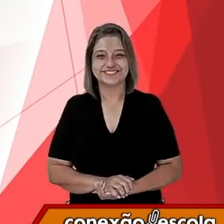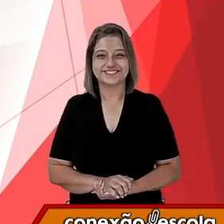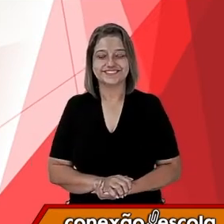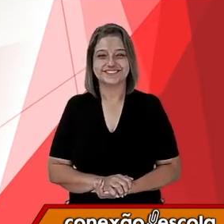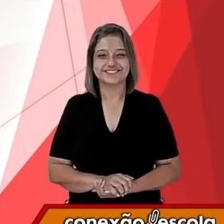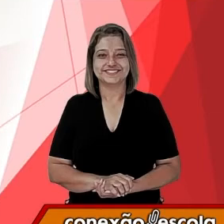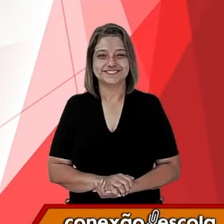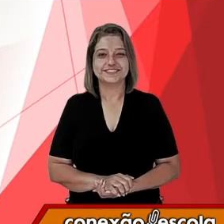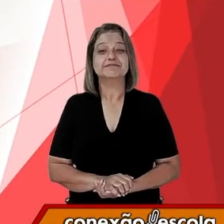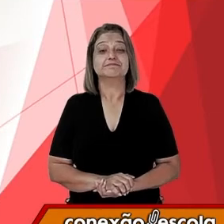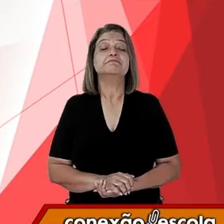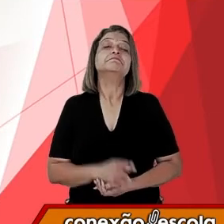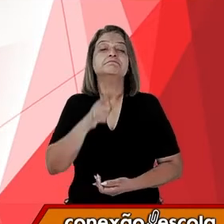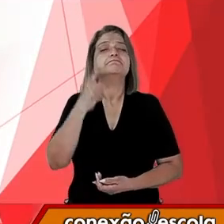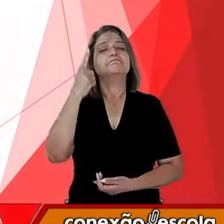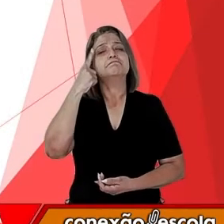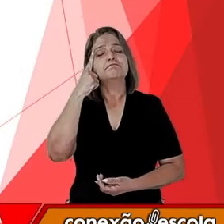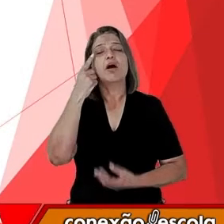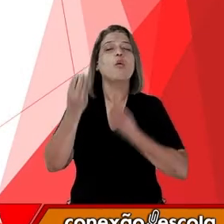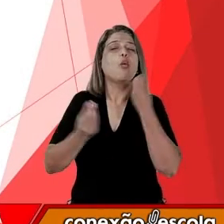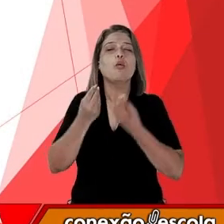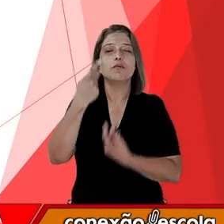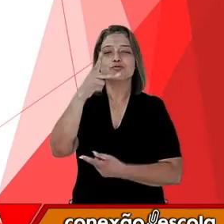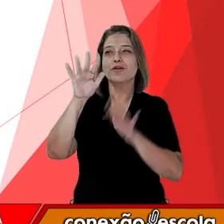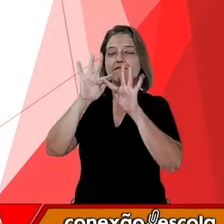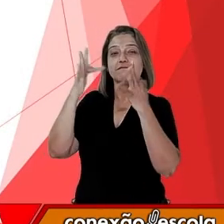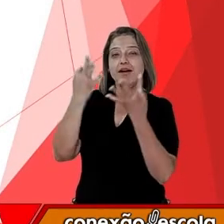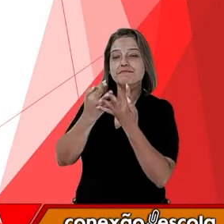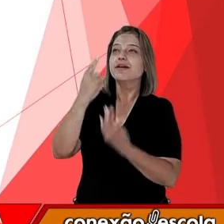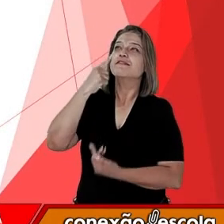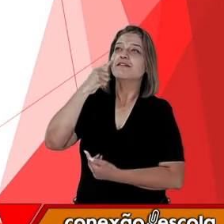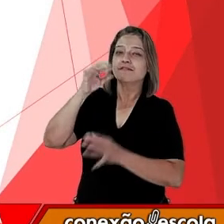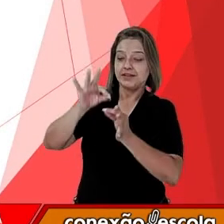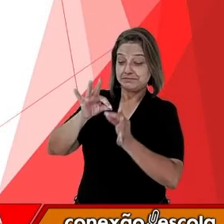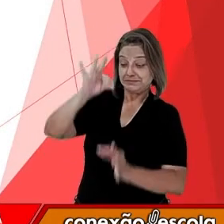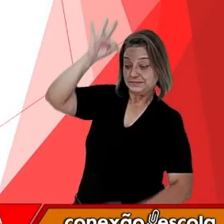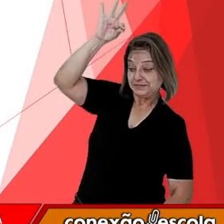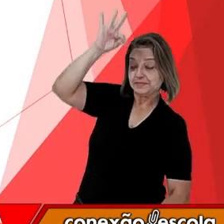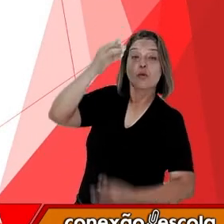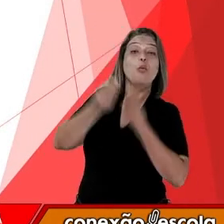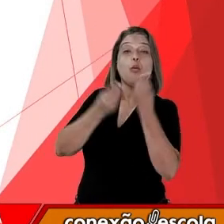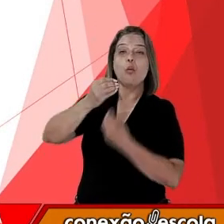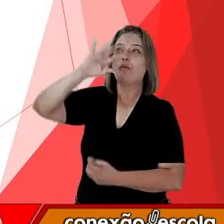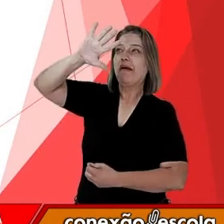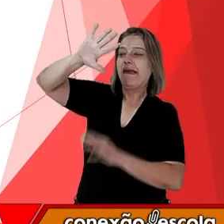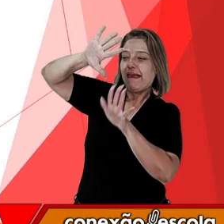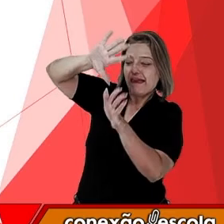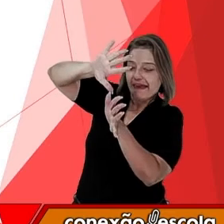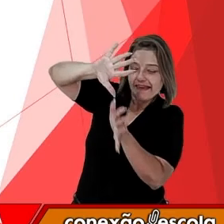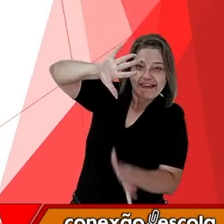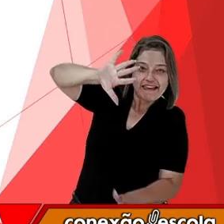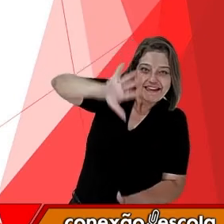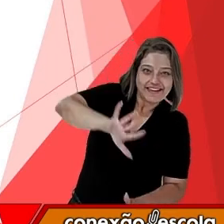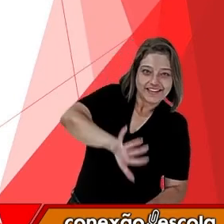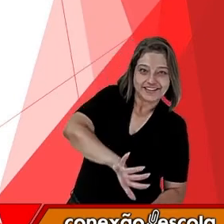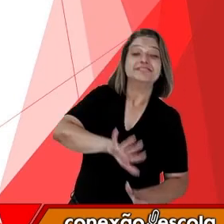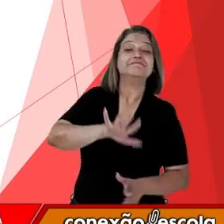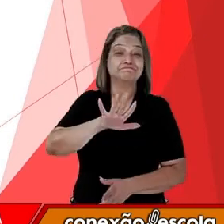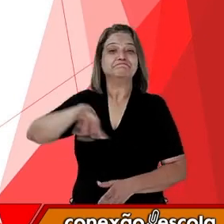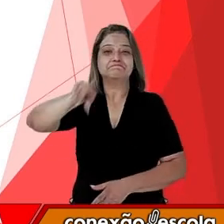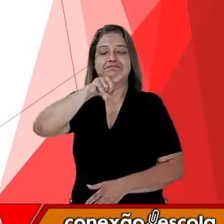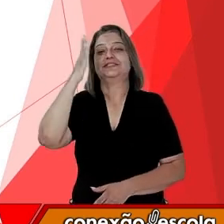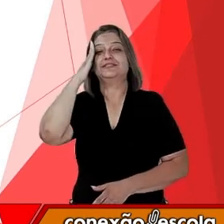Que tal medir a altura de algum familiar usando o palmo como unidade de medida? Anote